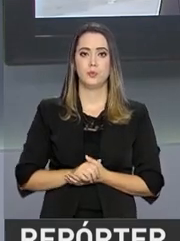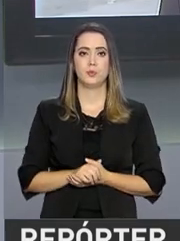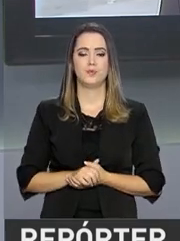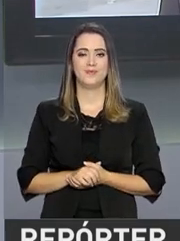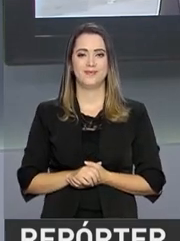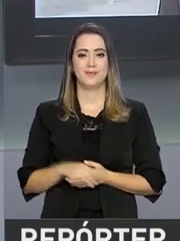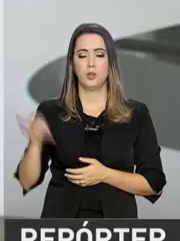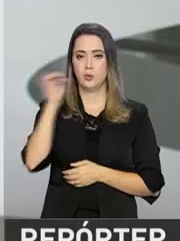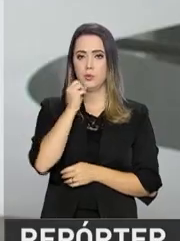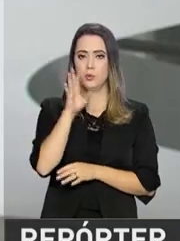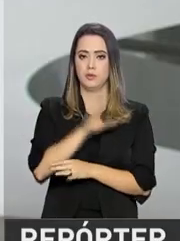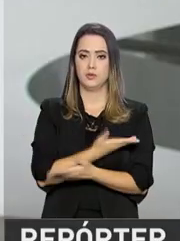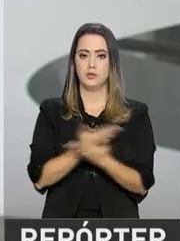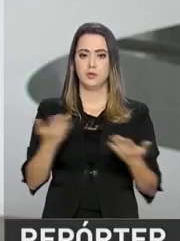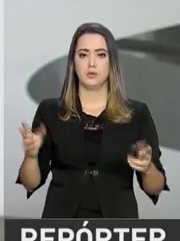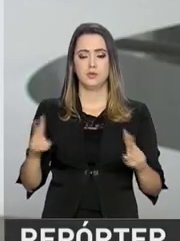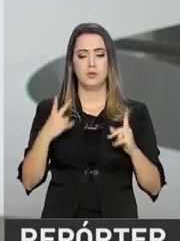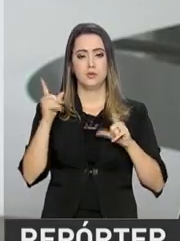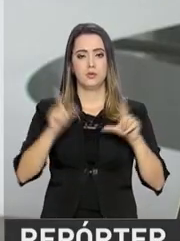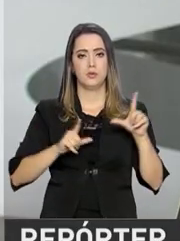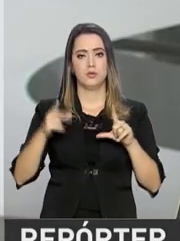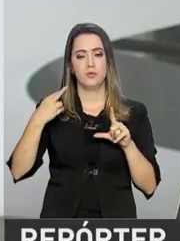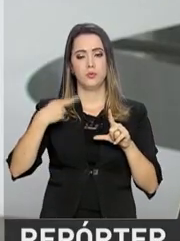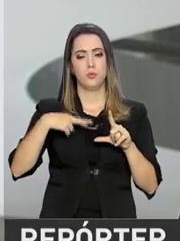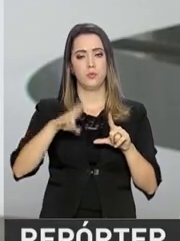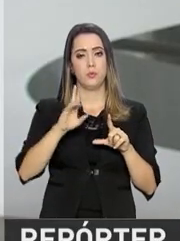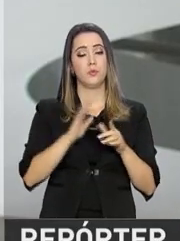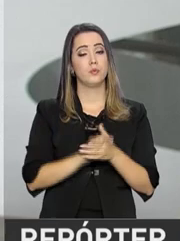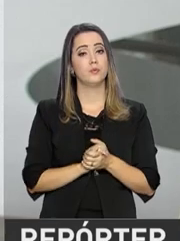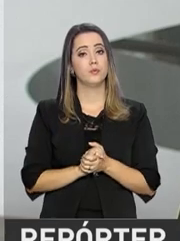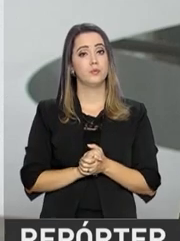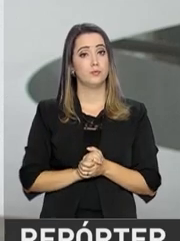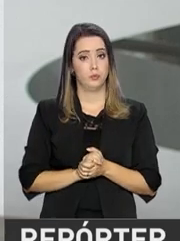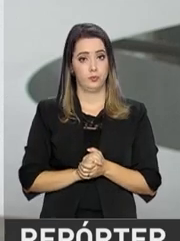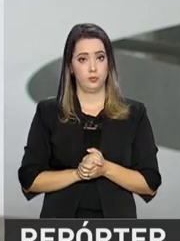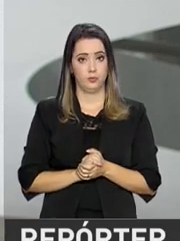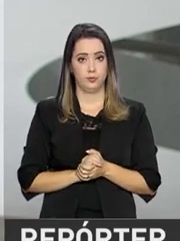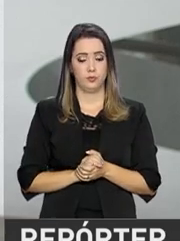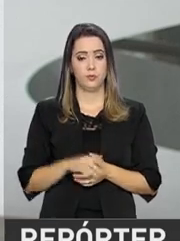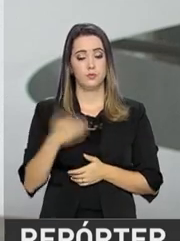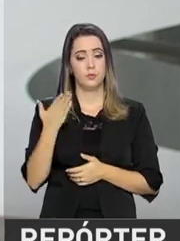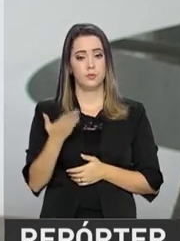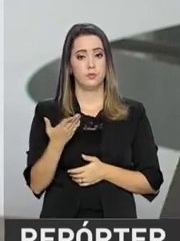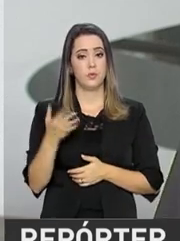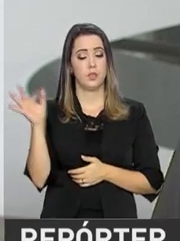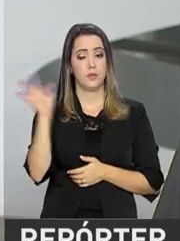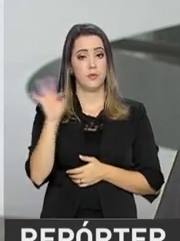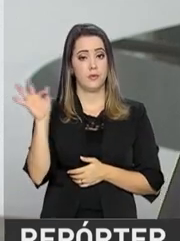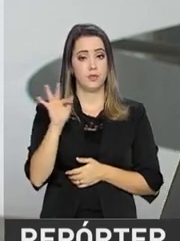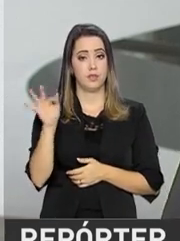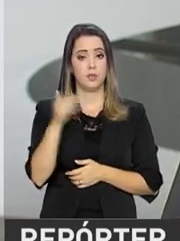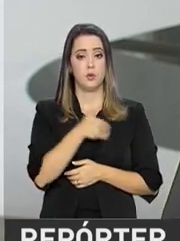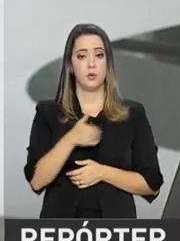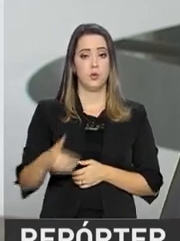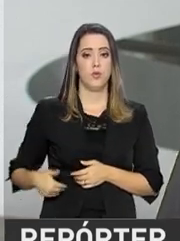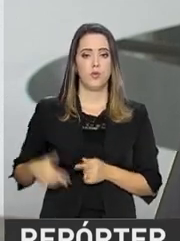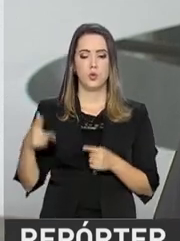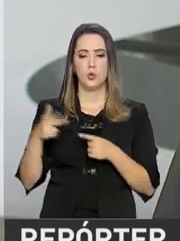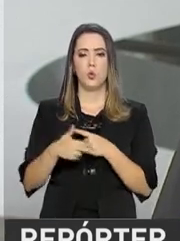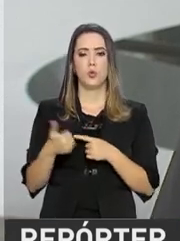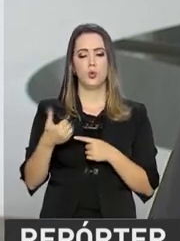bota está boa tarde boa tarde a todos que nos assistem na tv nbr olha tá está em fevereiro o governo contingenciou